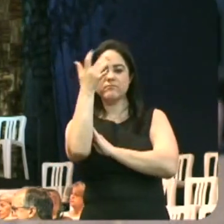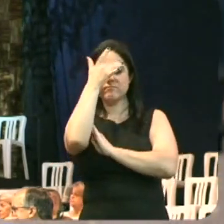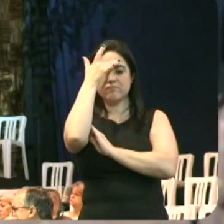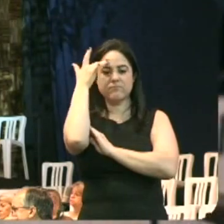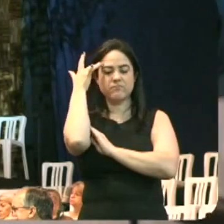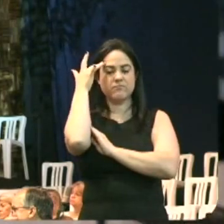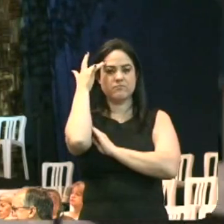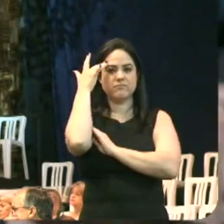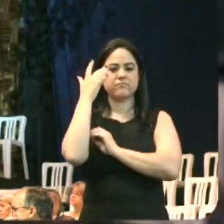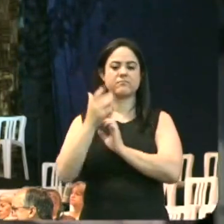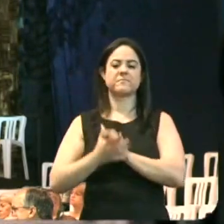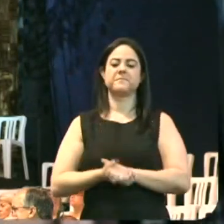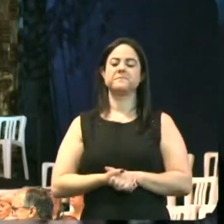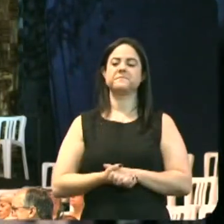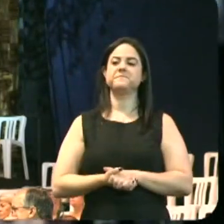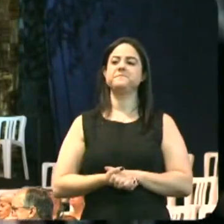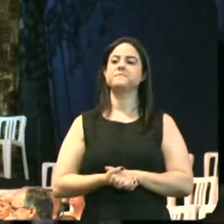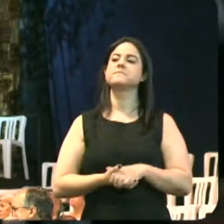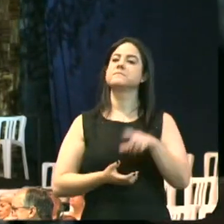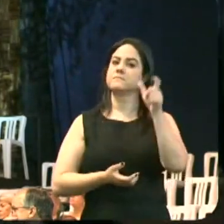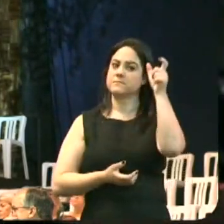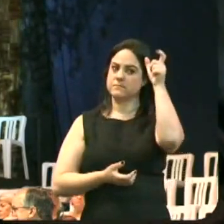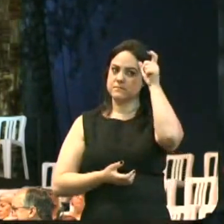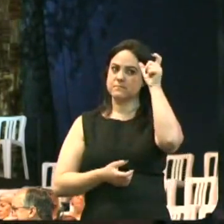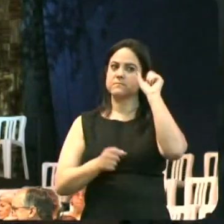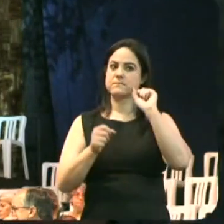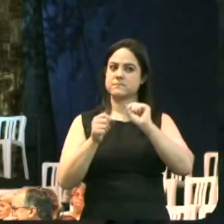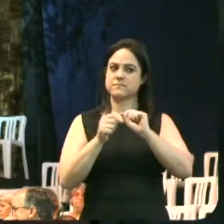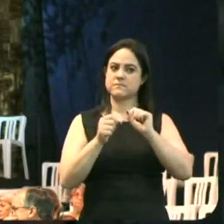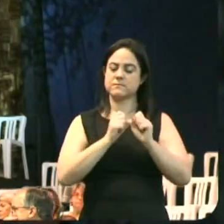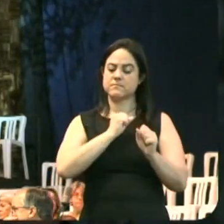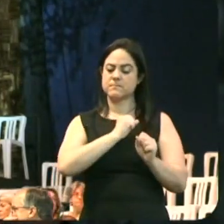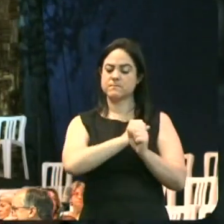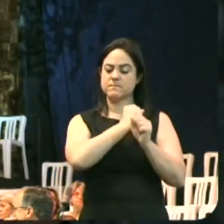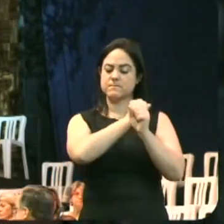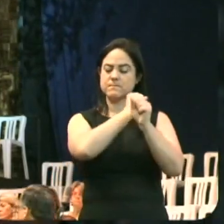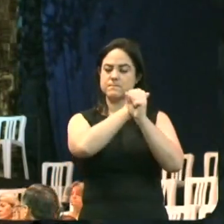pessoas que o inimigo tem